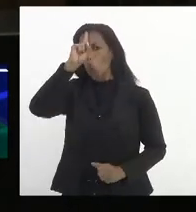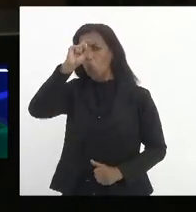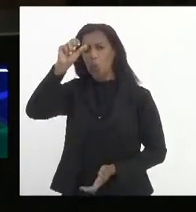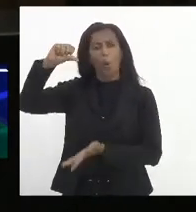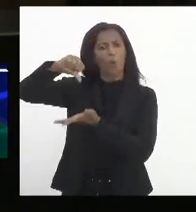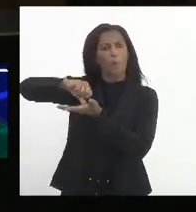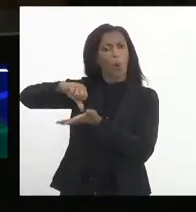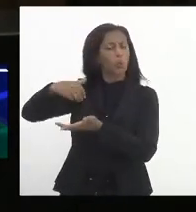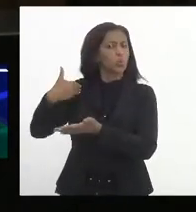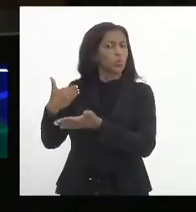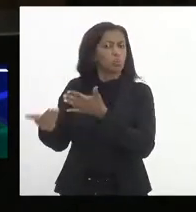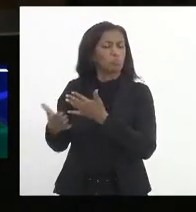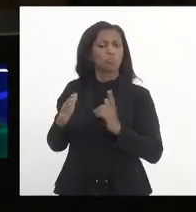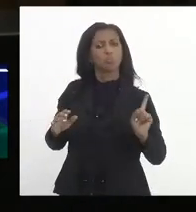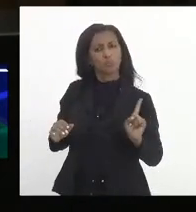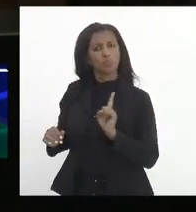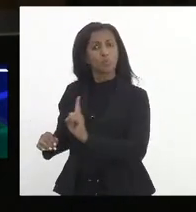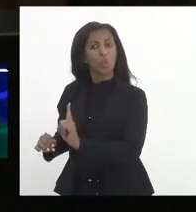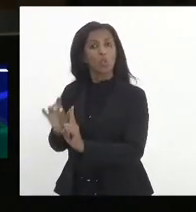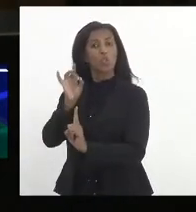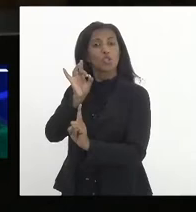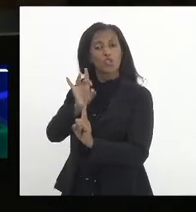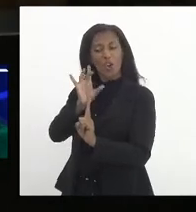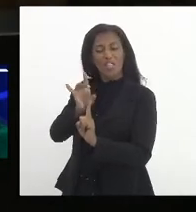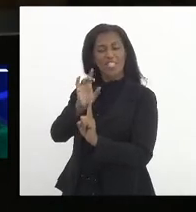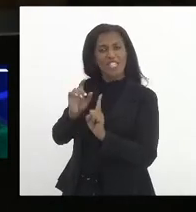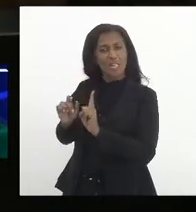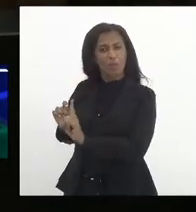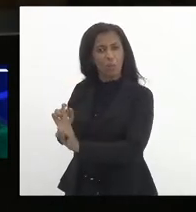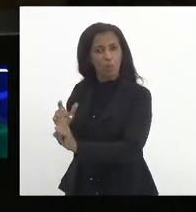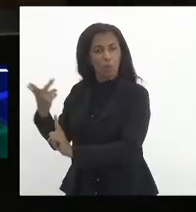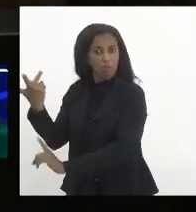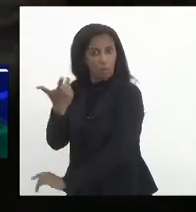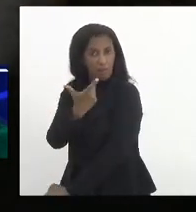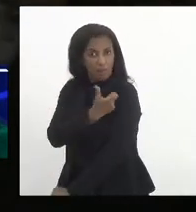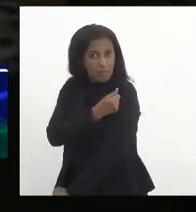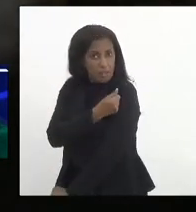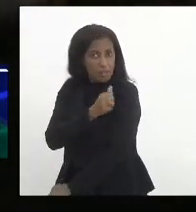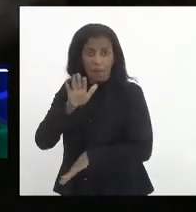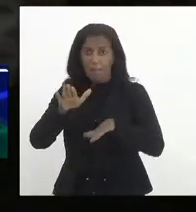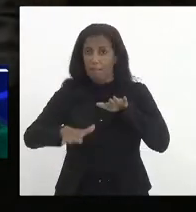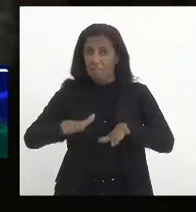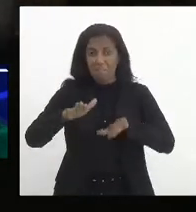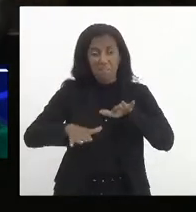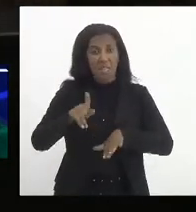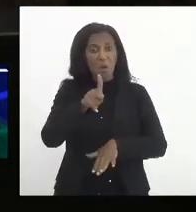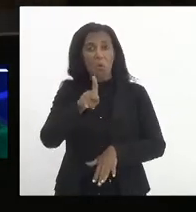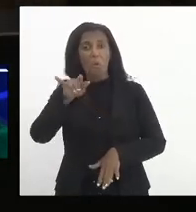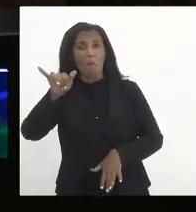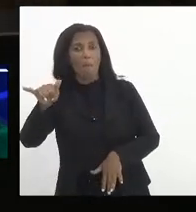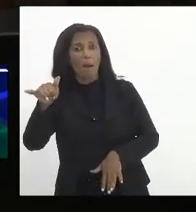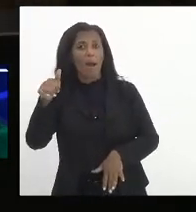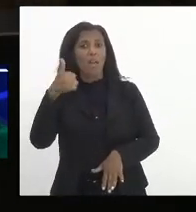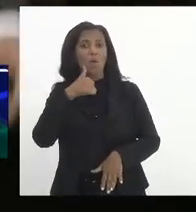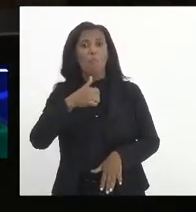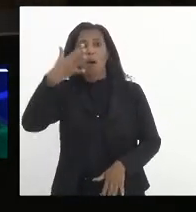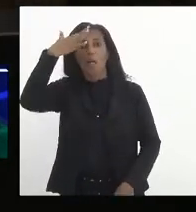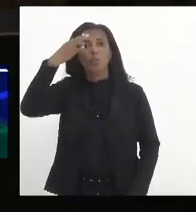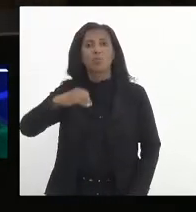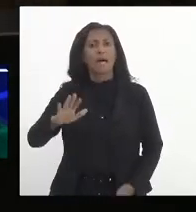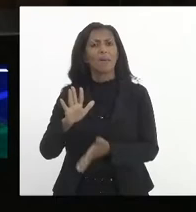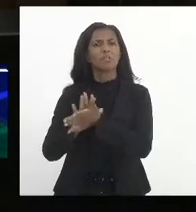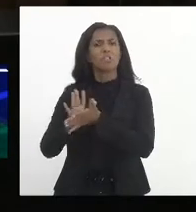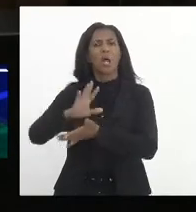no posto o que tomar a vacina mesmo que os pais não estejam sabendo